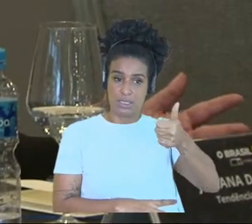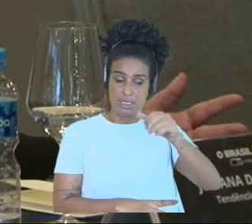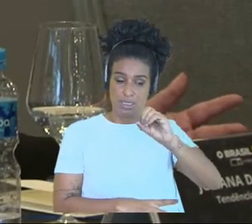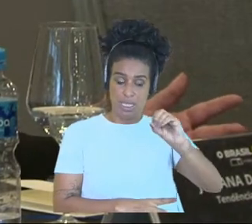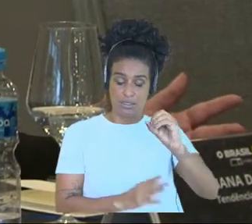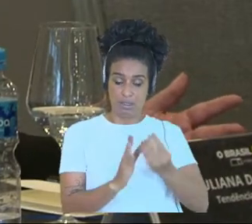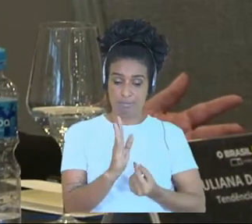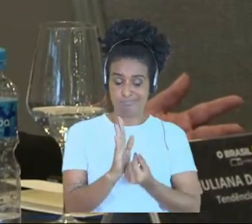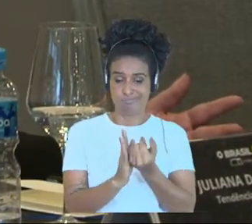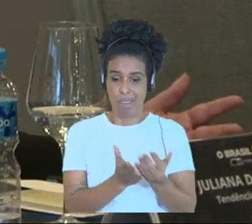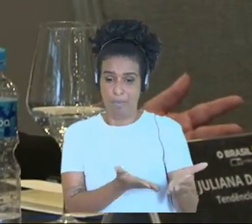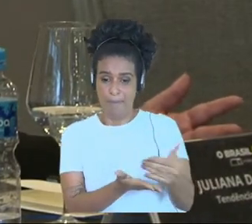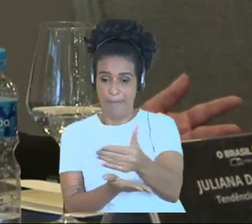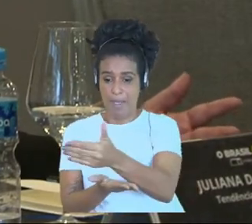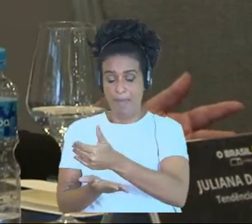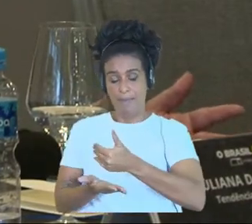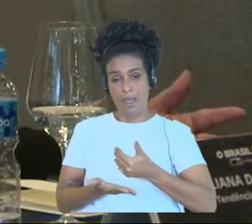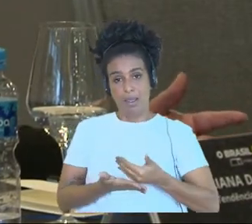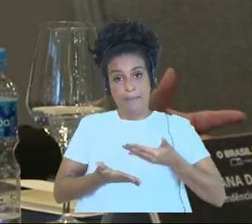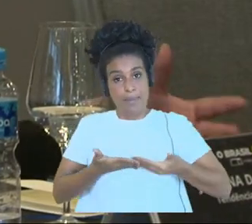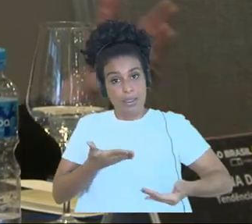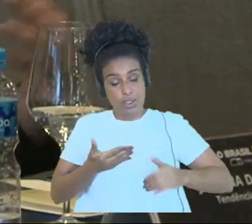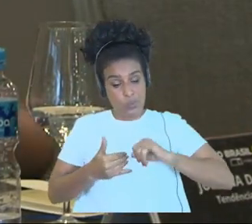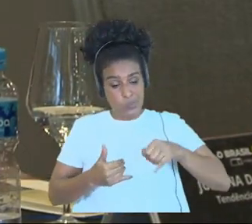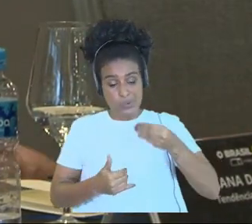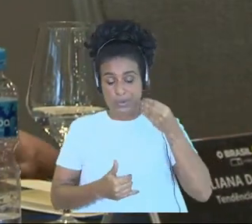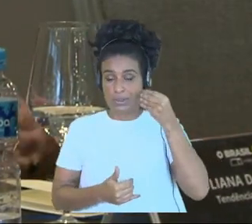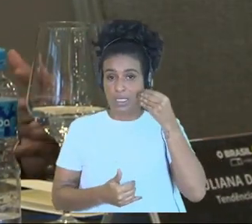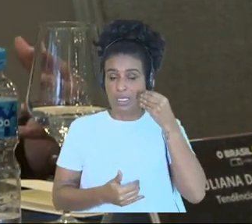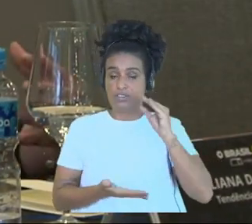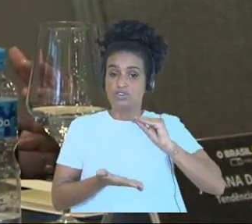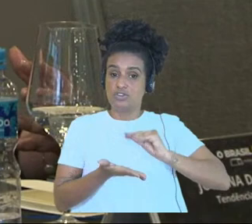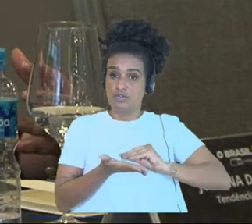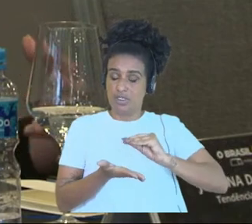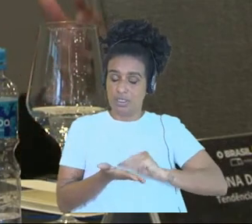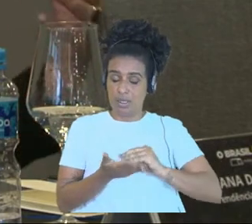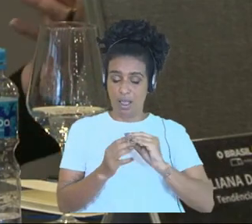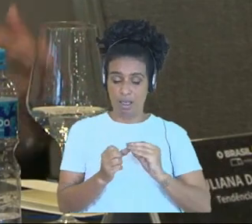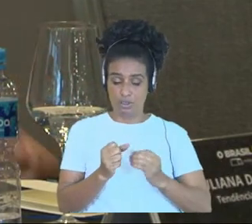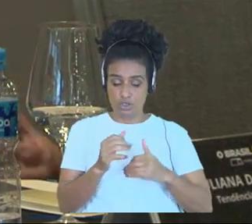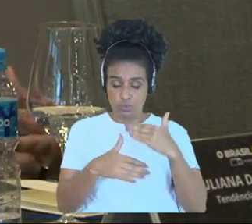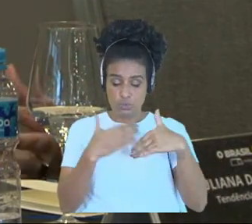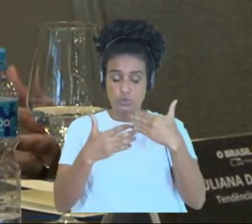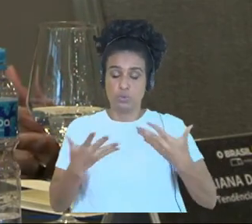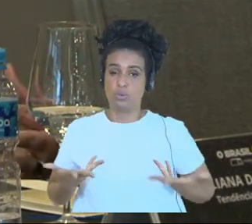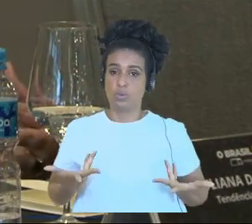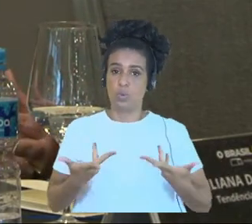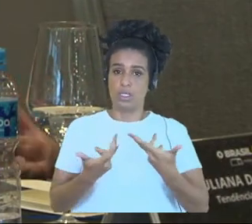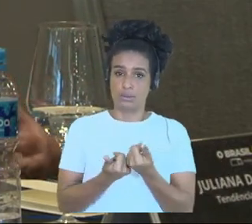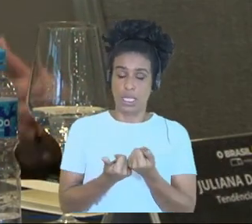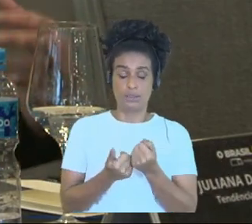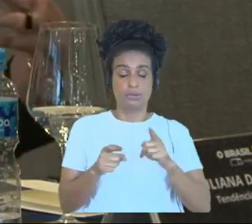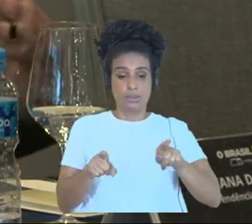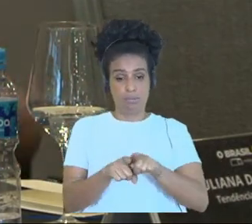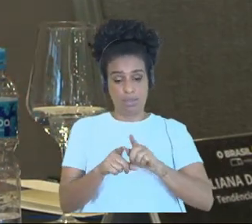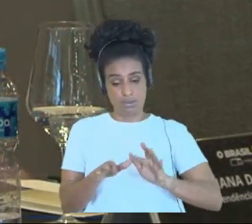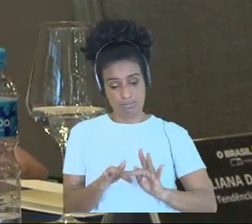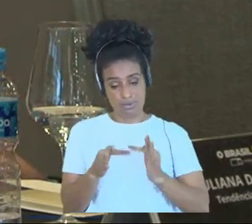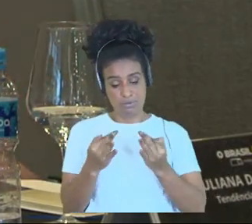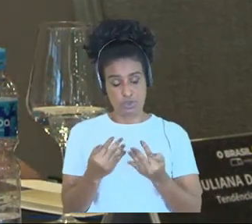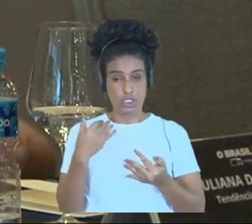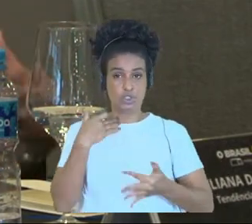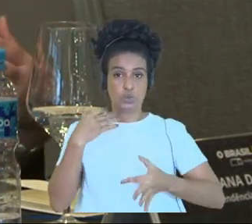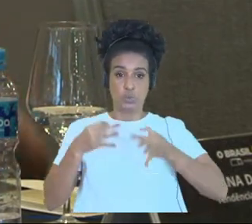arrecadação, a gente está perdendo uma grande oportunidade de ter um aumento na nossa produtividade, de ter uma simplificação e uma